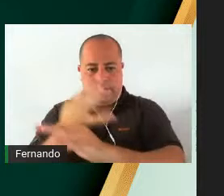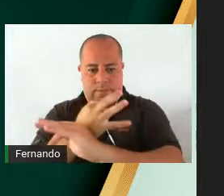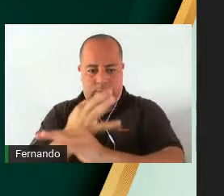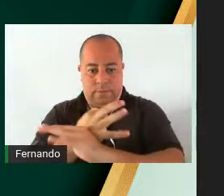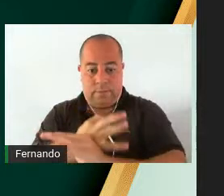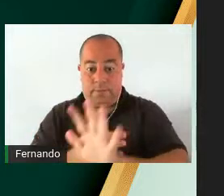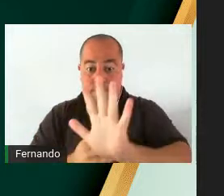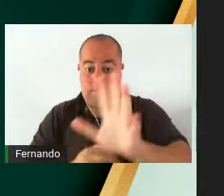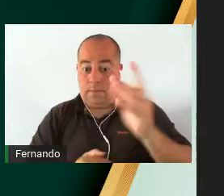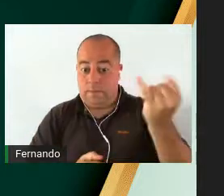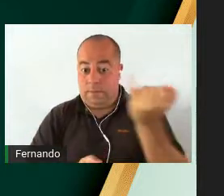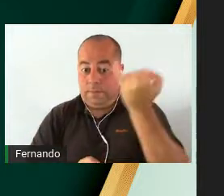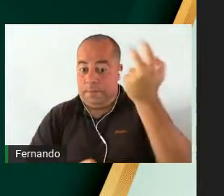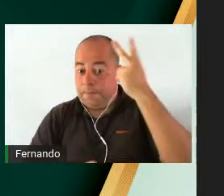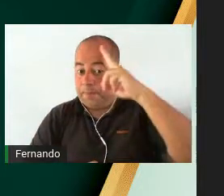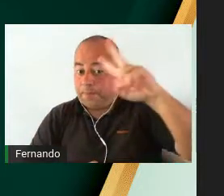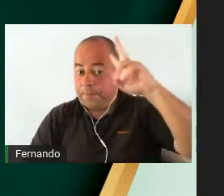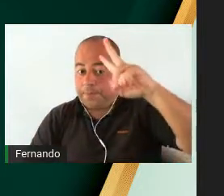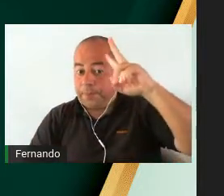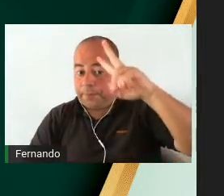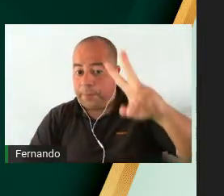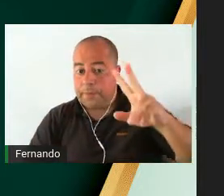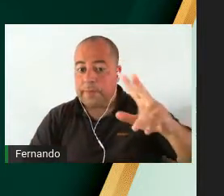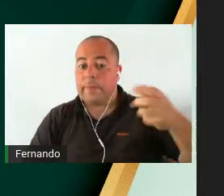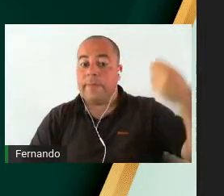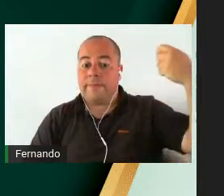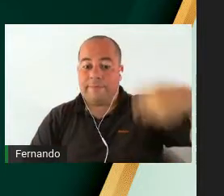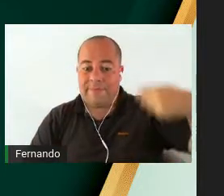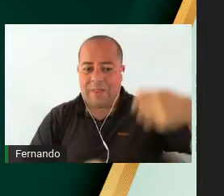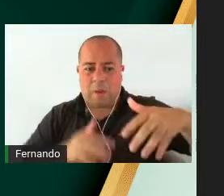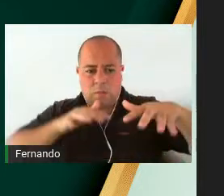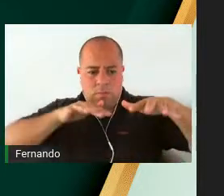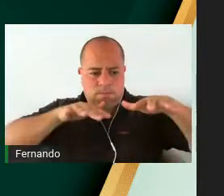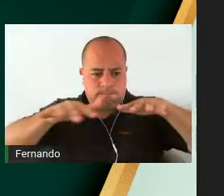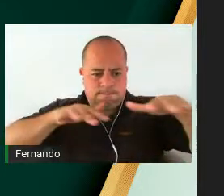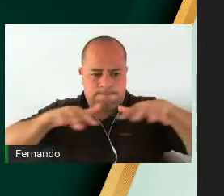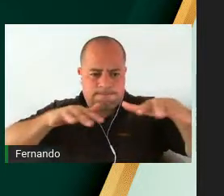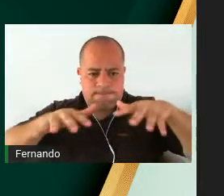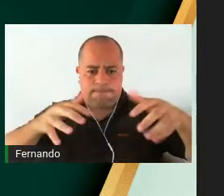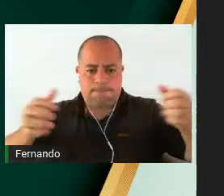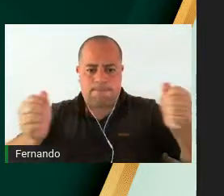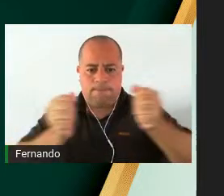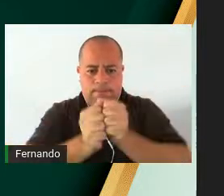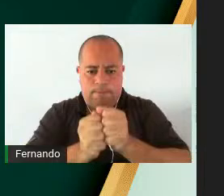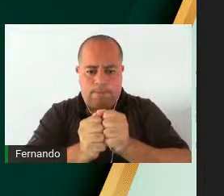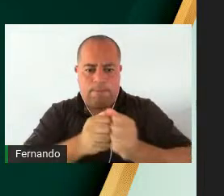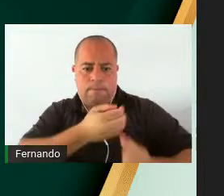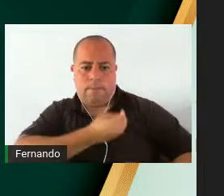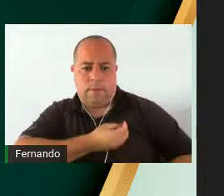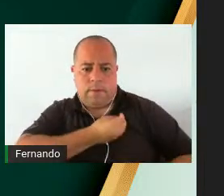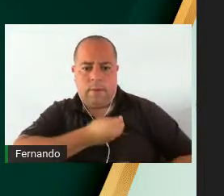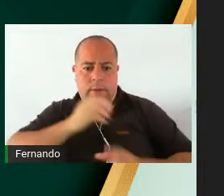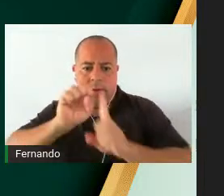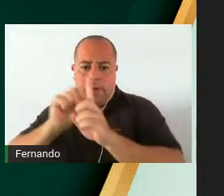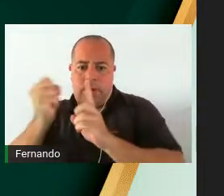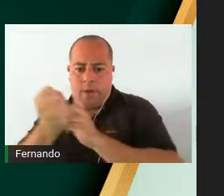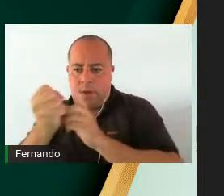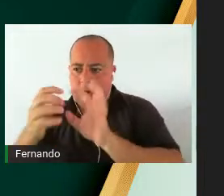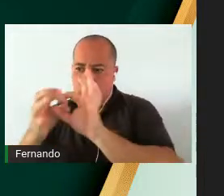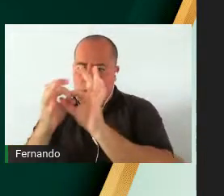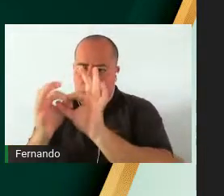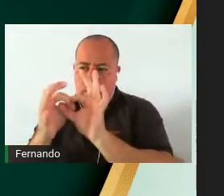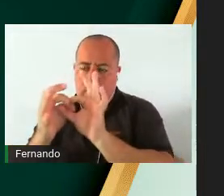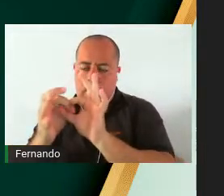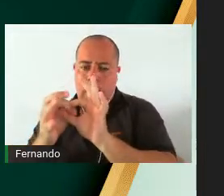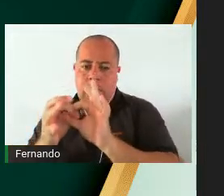lembrar que precisamos estar mobilizados junto às forças vivas da sociedade, pois sem ela,